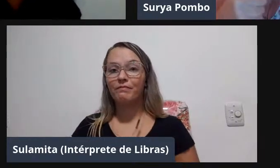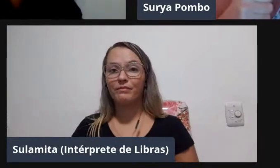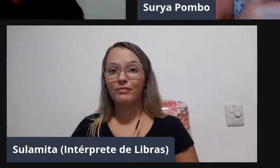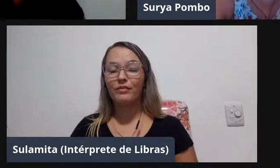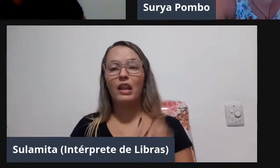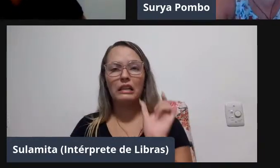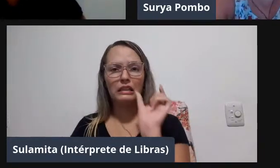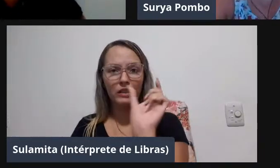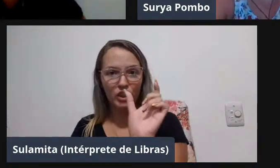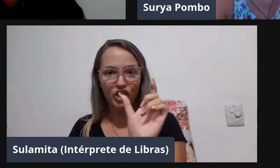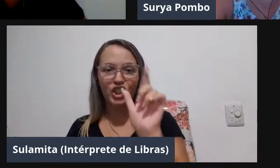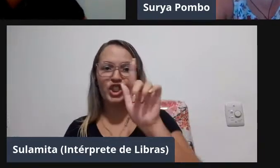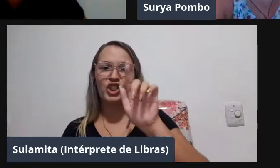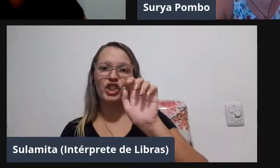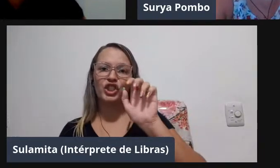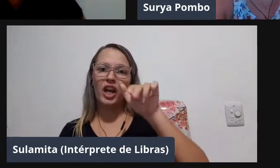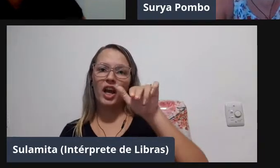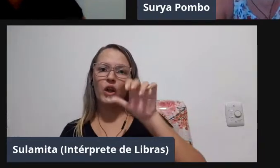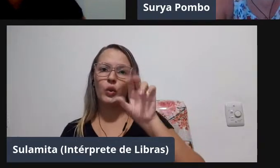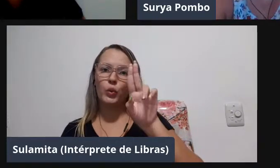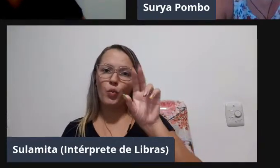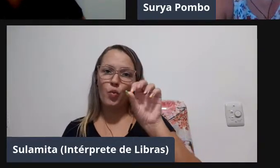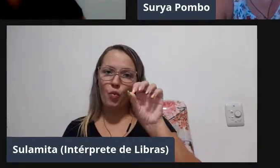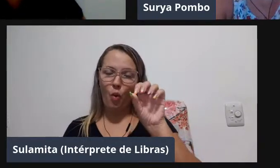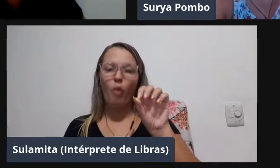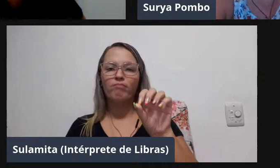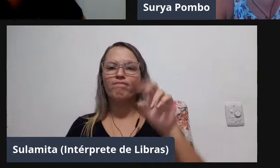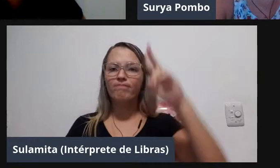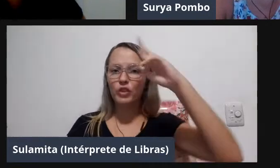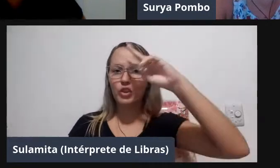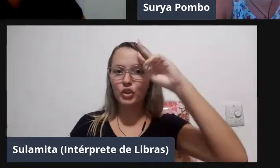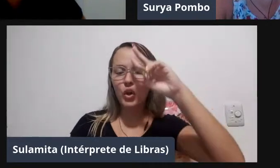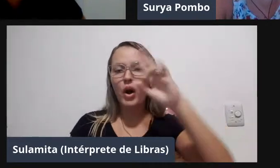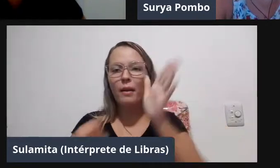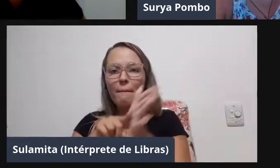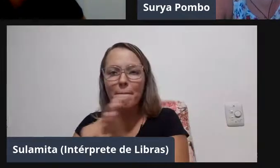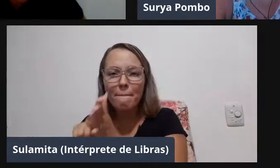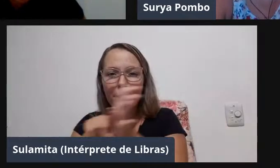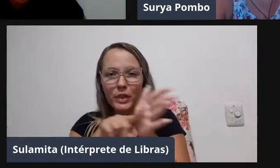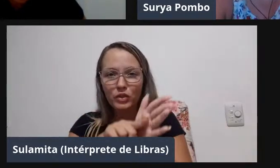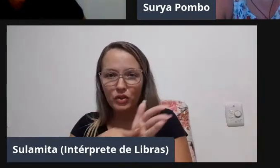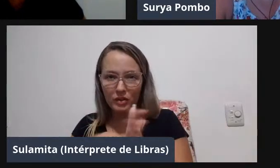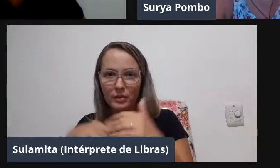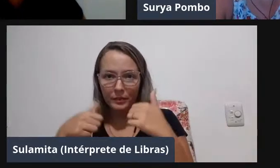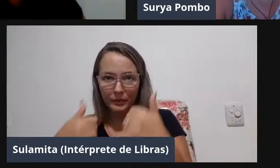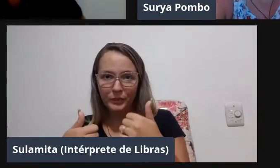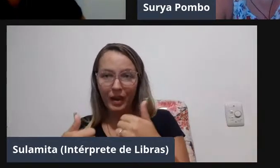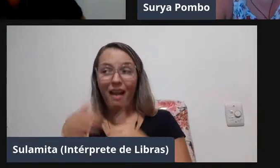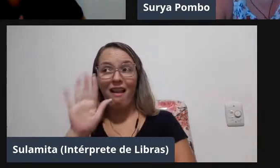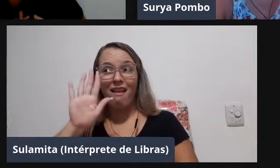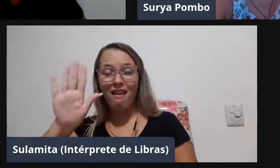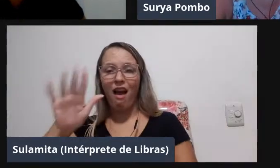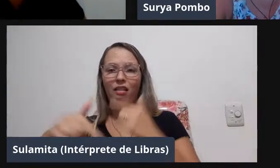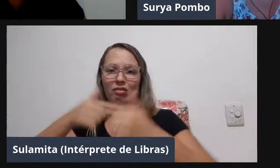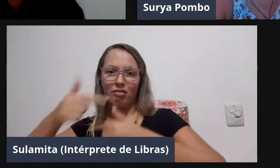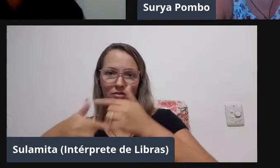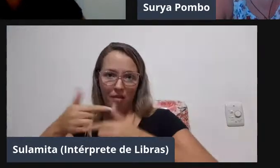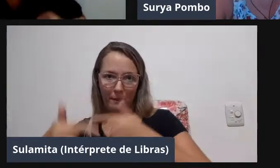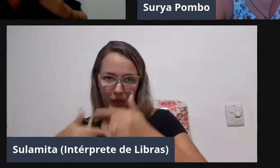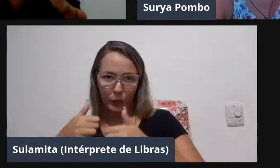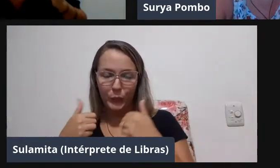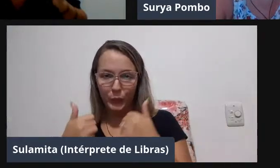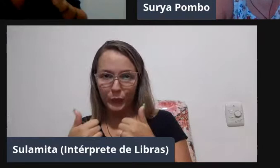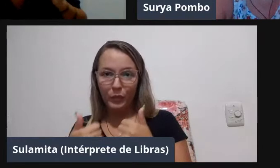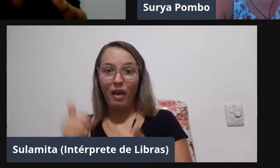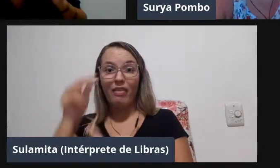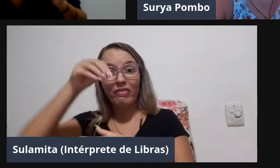O GENO, Grupo de Pesquisa História da Educação no Nordeste Oitocentista, da Universidade Federal da Paraíba. EDONIEP, Núcleo